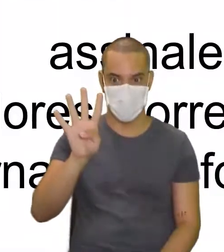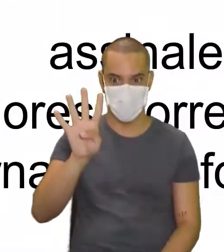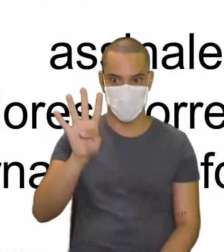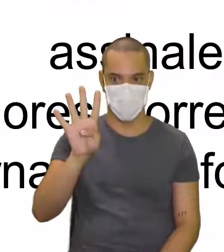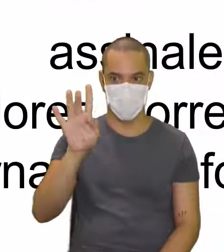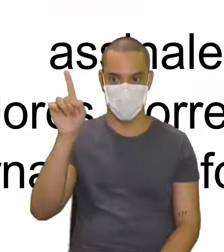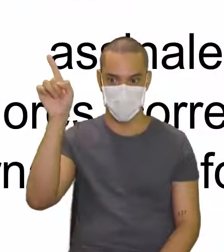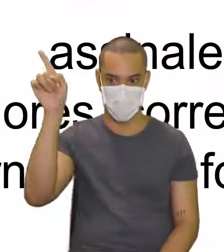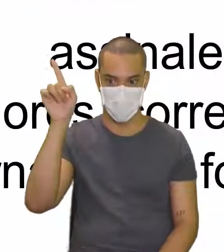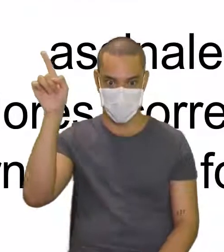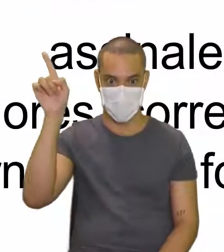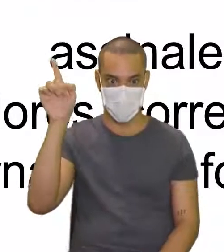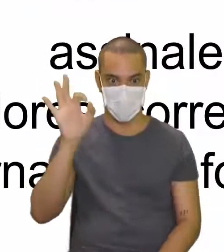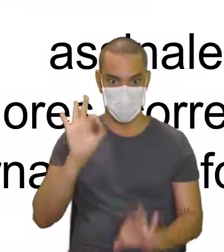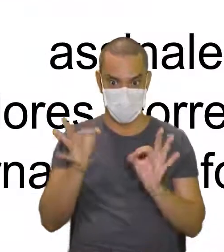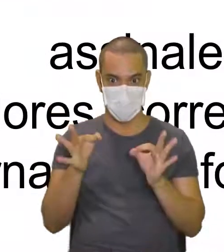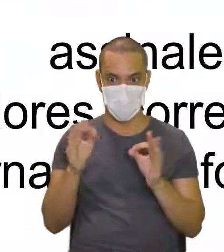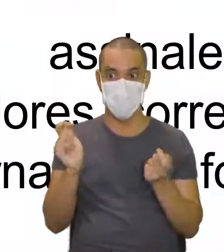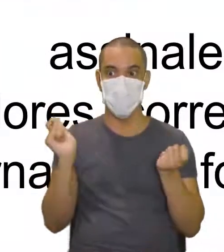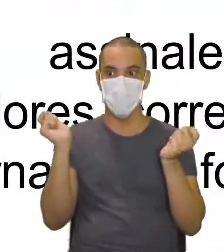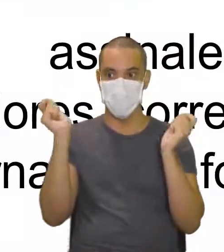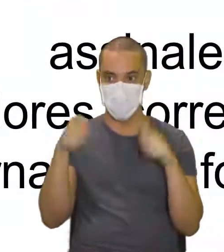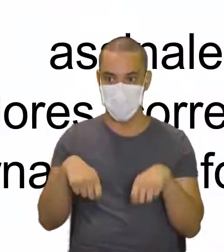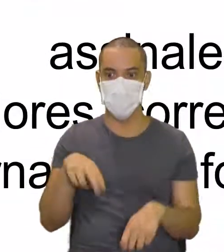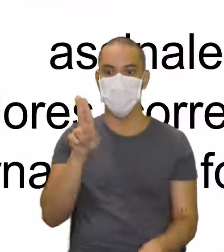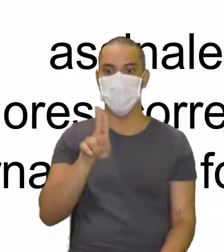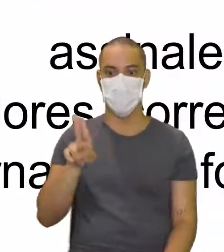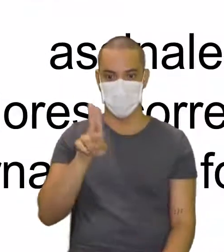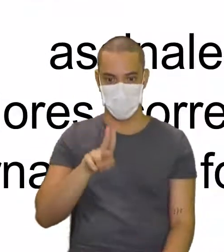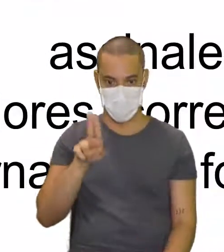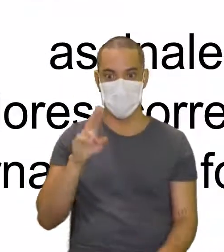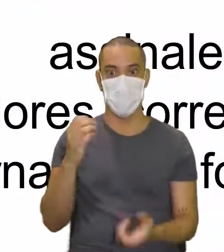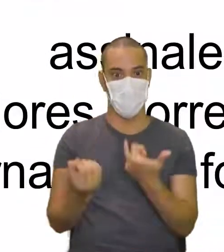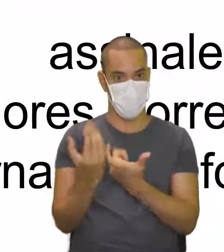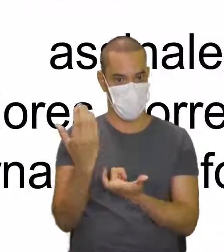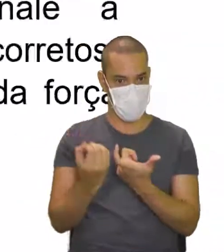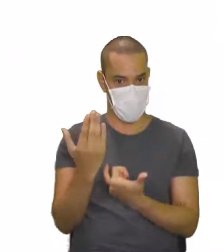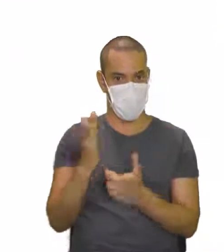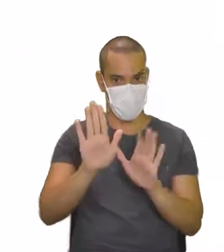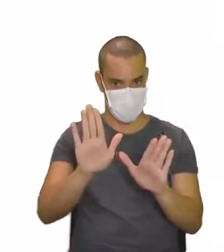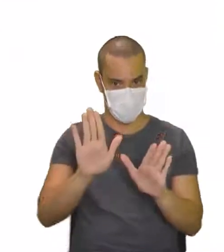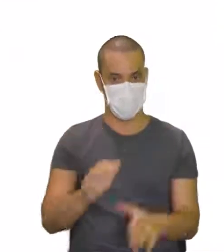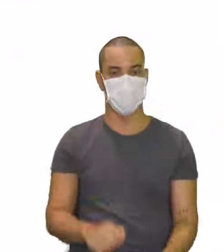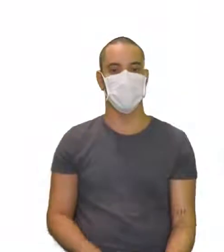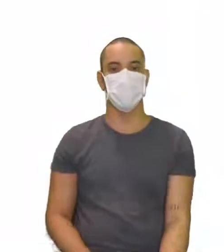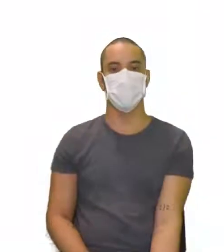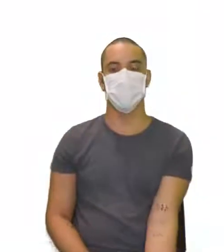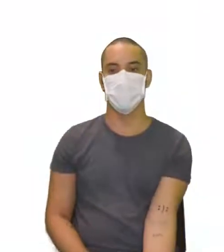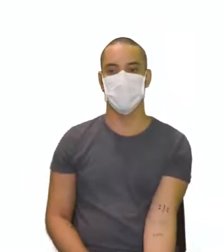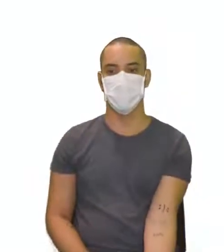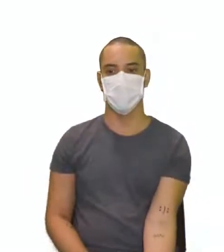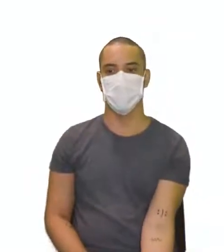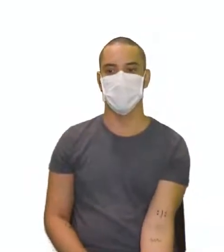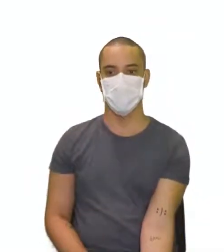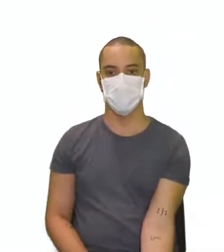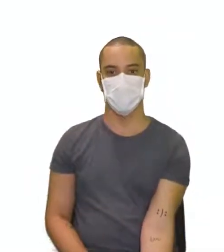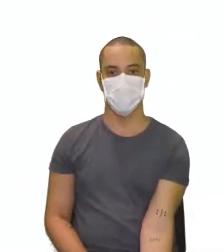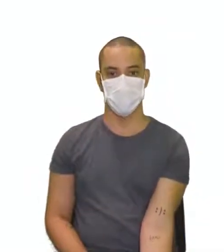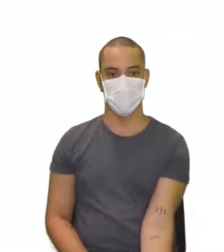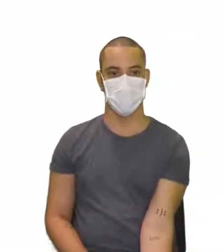Então, a gente vai poder utilizar aquela fórmula lá, ok? Vamos utilizar então, olha só. Tá